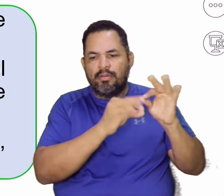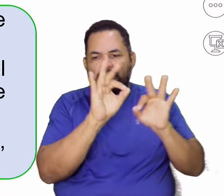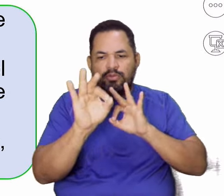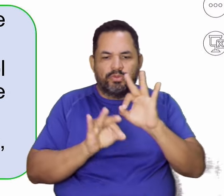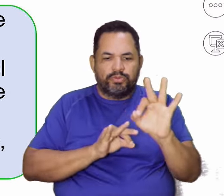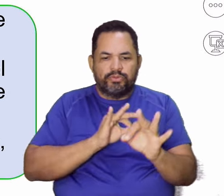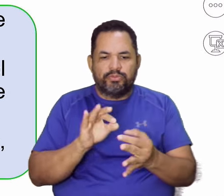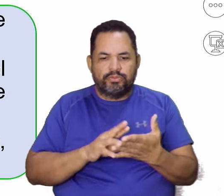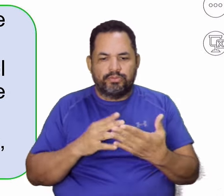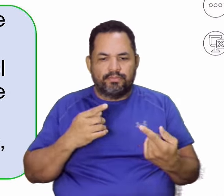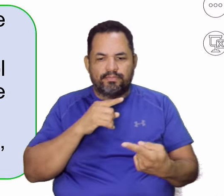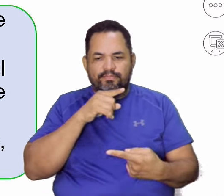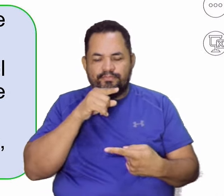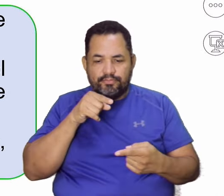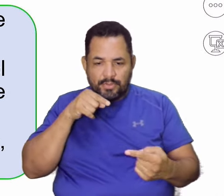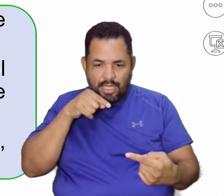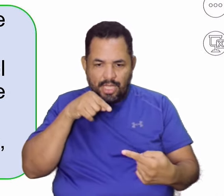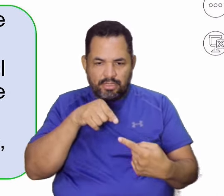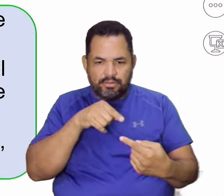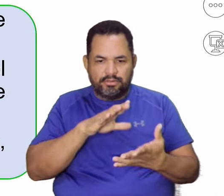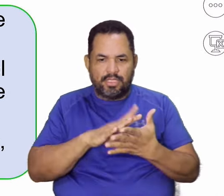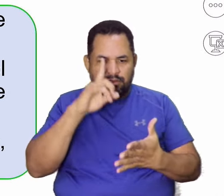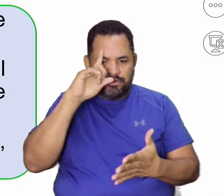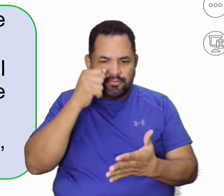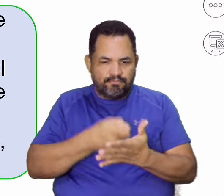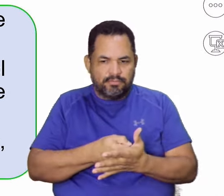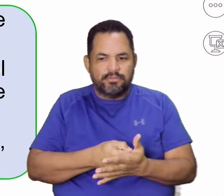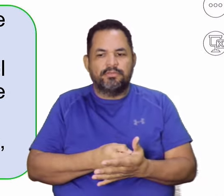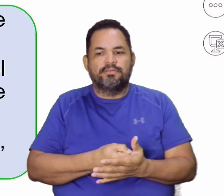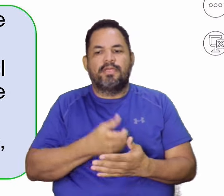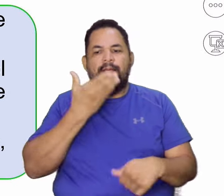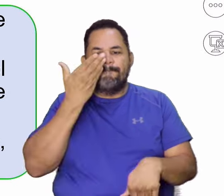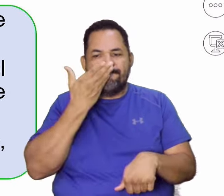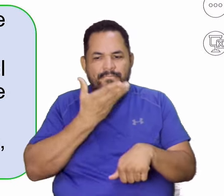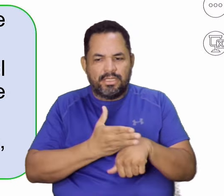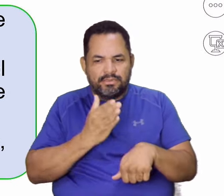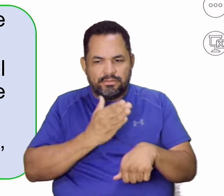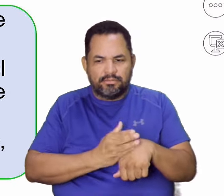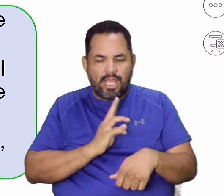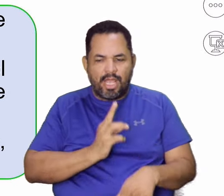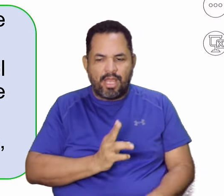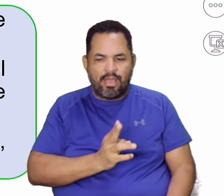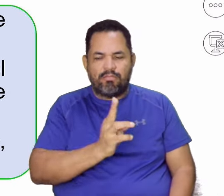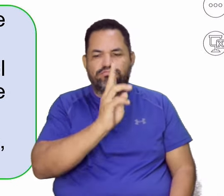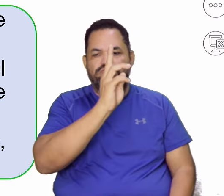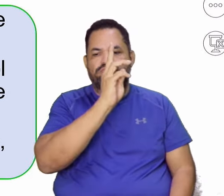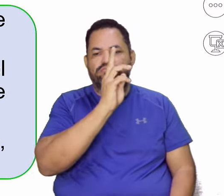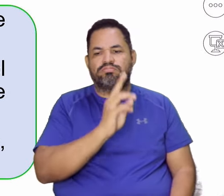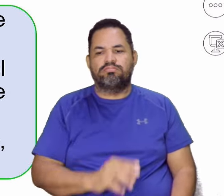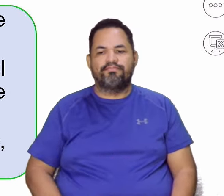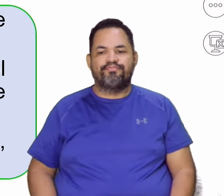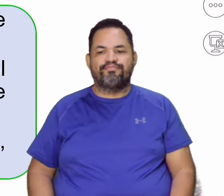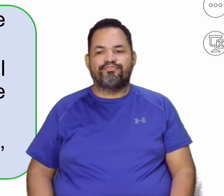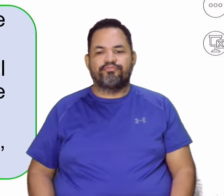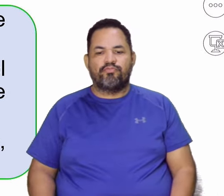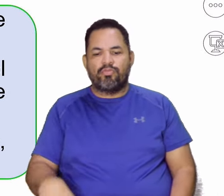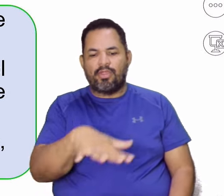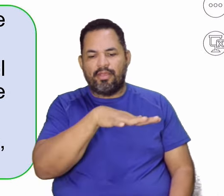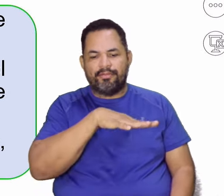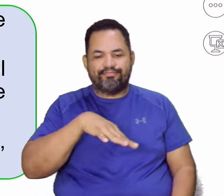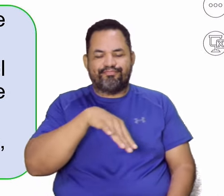ações direcionadas e decididas E efetivadas aí para manter eh esse meio